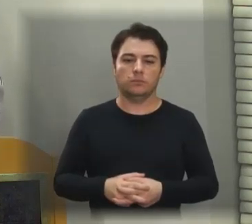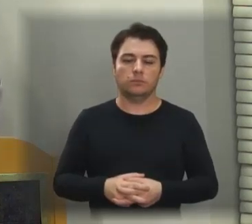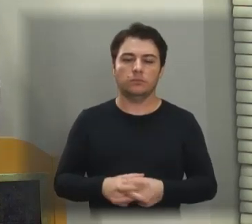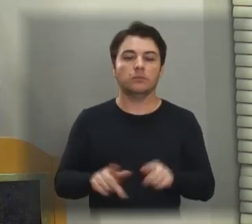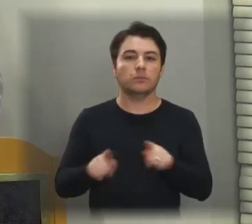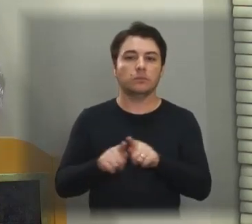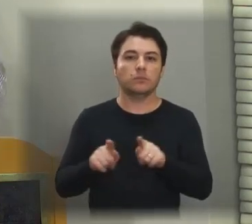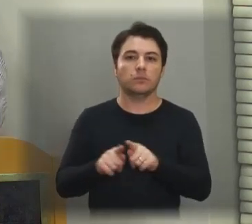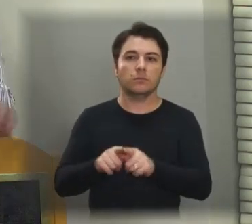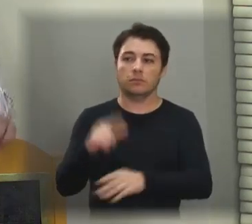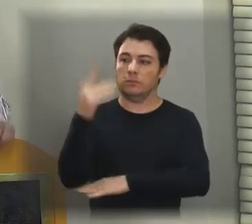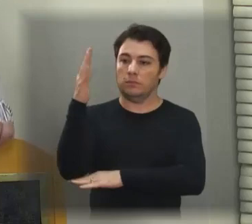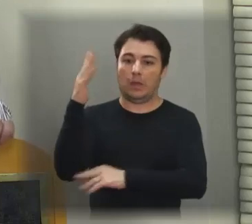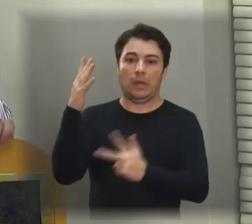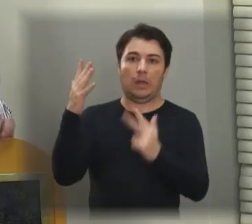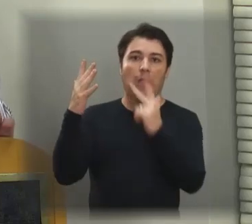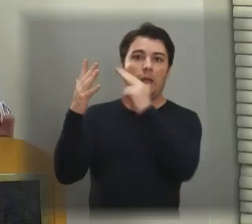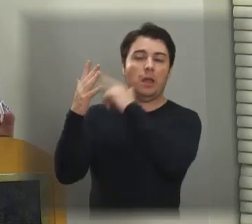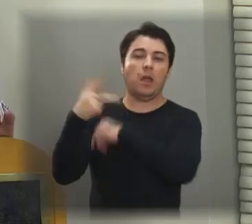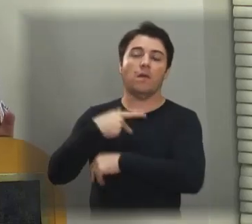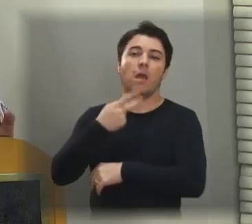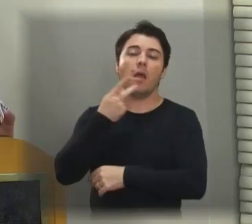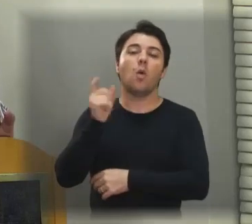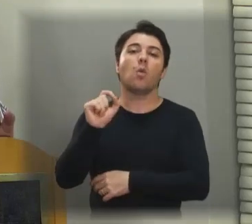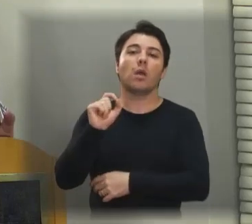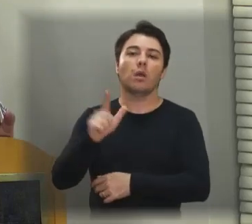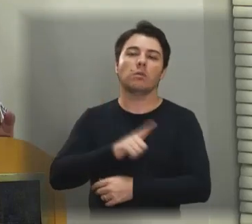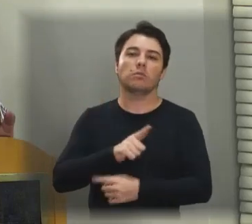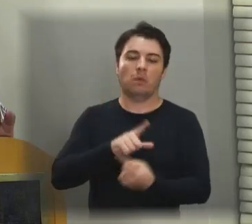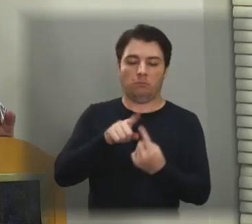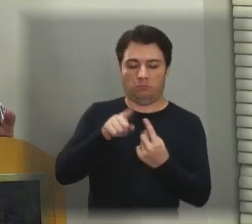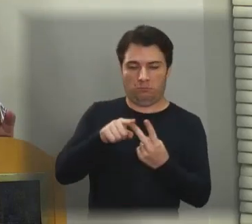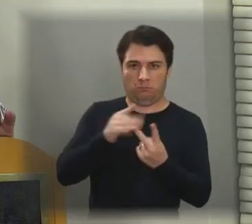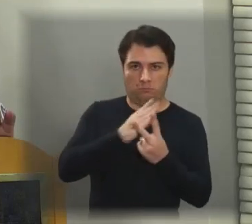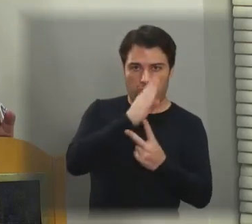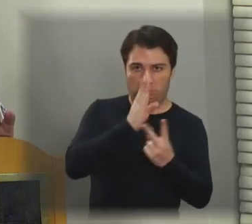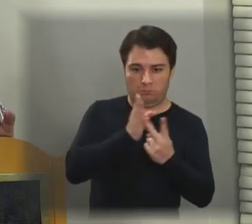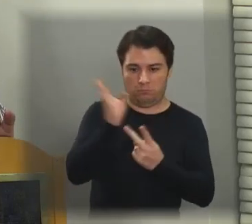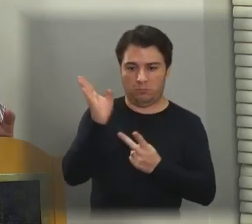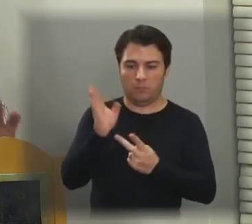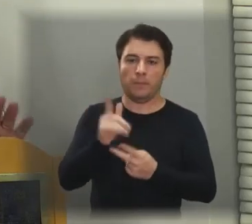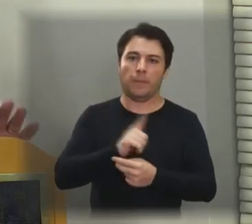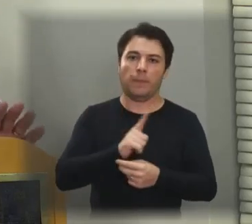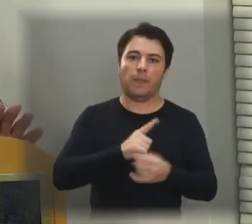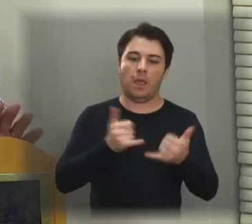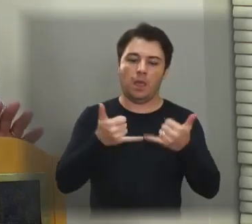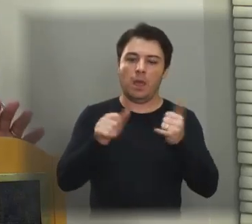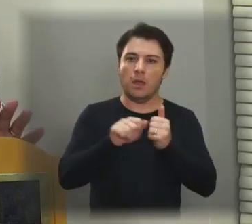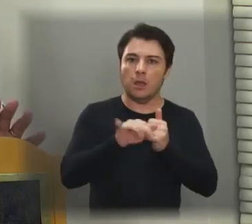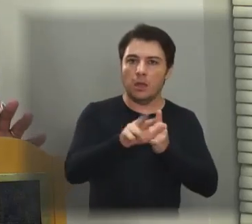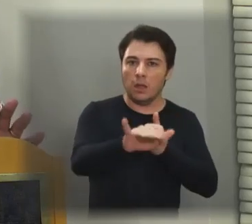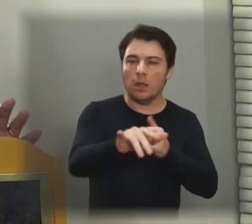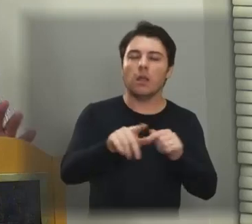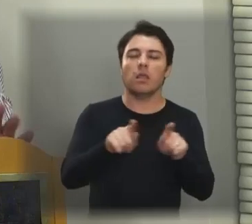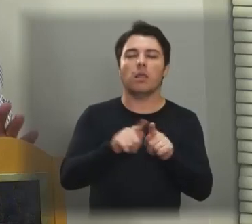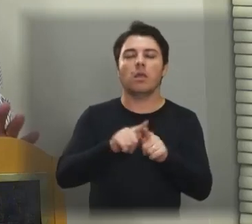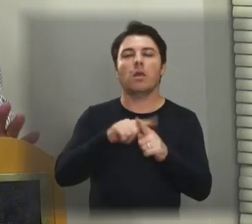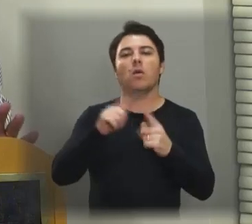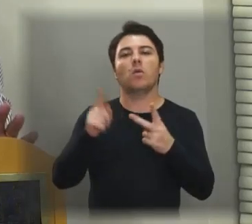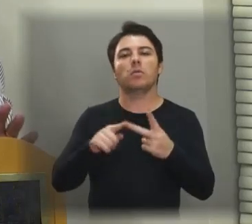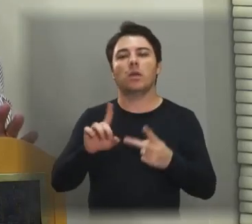poda responsabilidade eu vou dividir vereador em duas frentes a transmissão e Distribuição